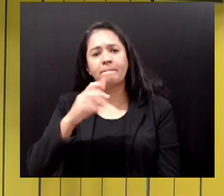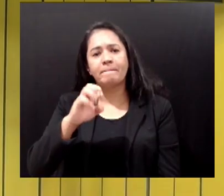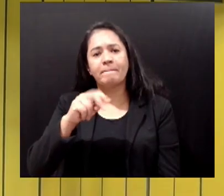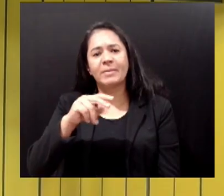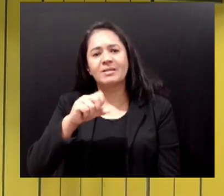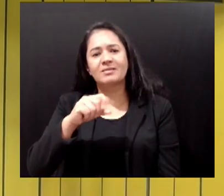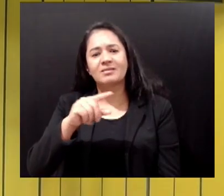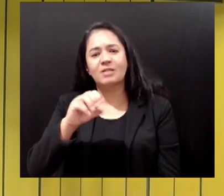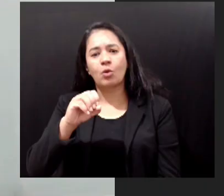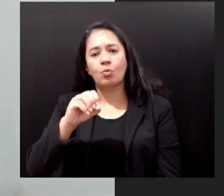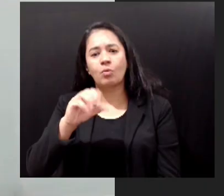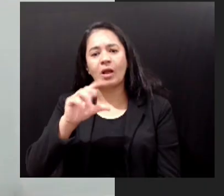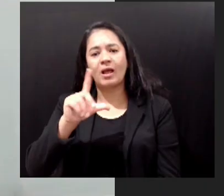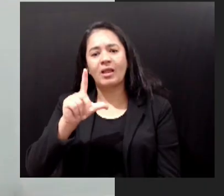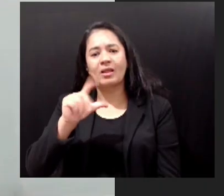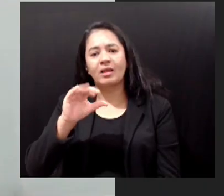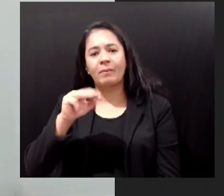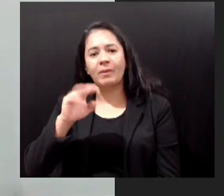alimentícia?